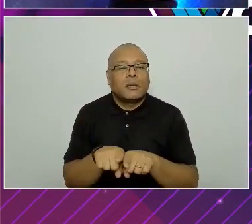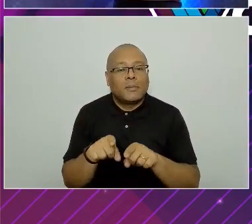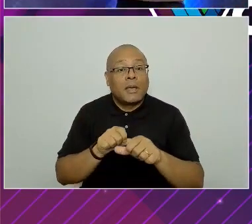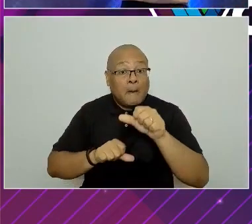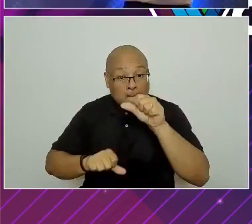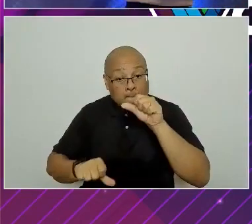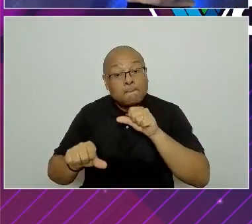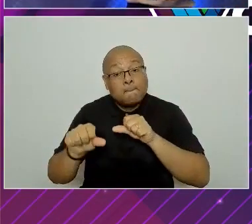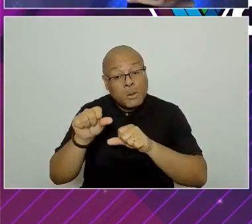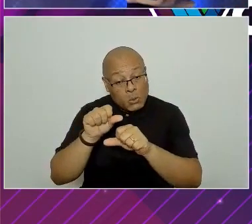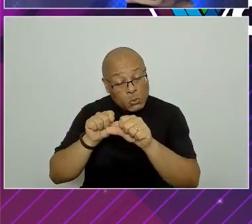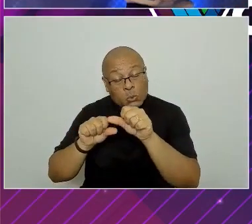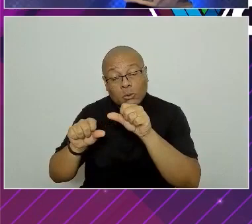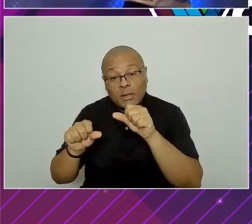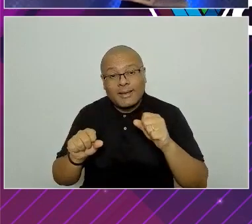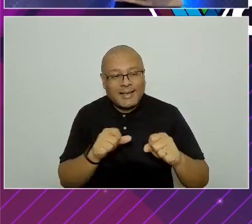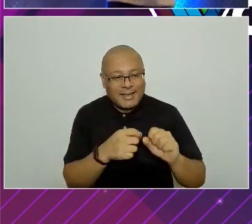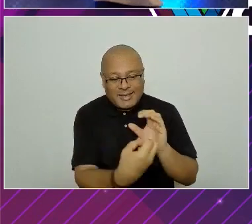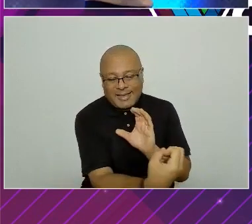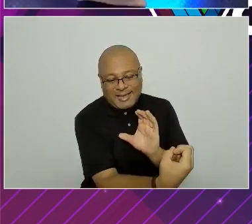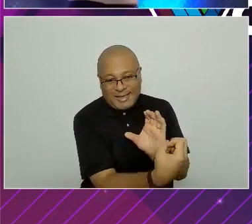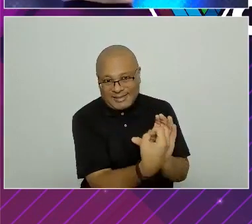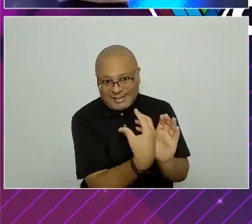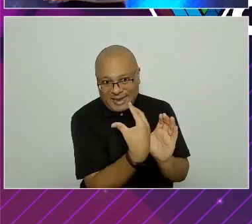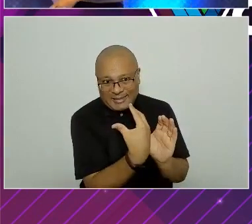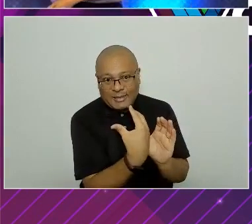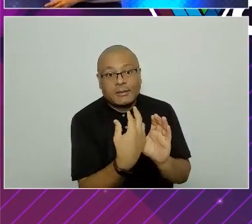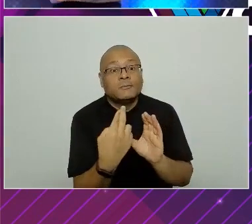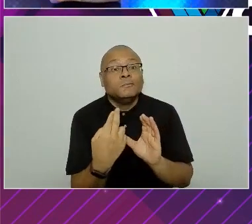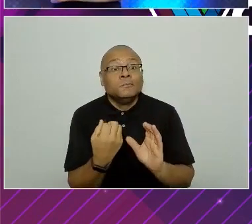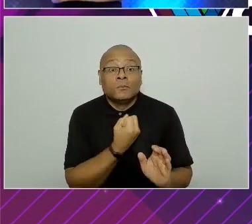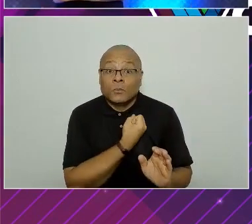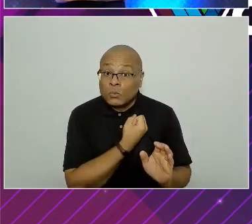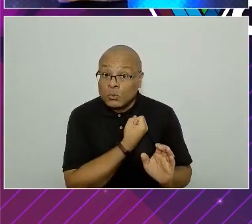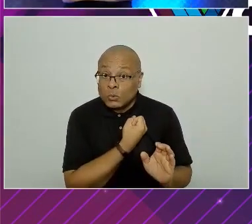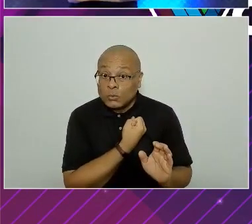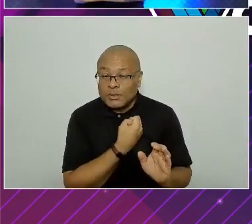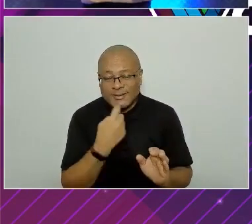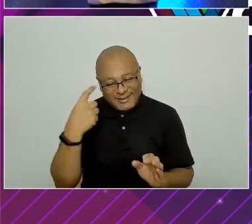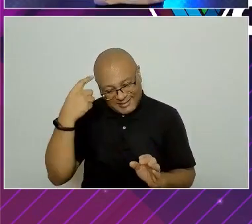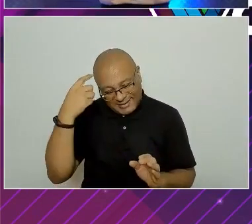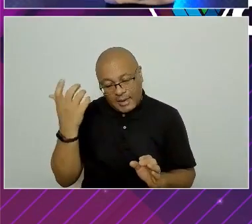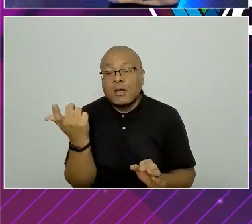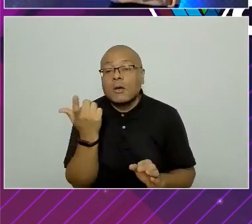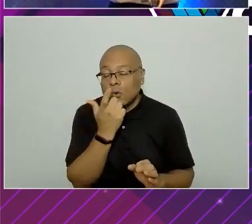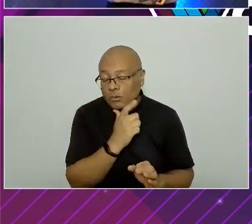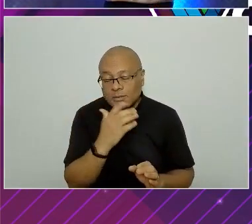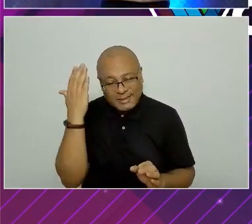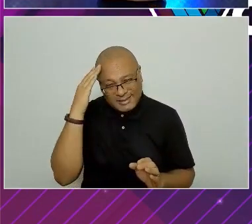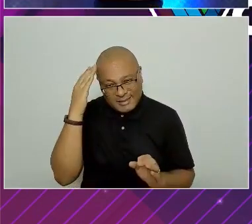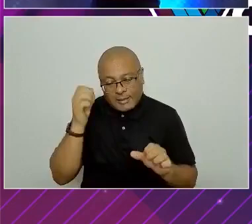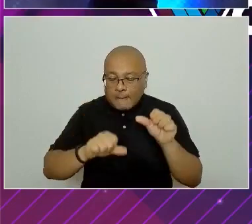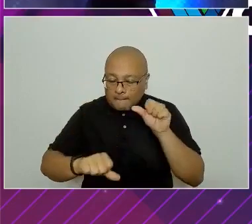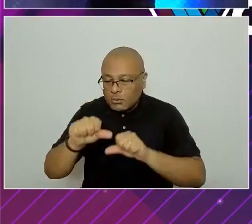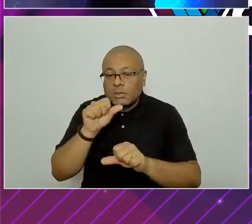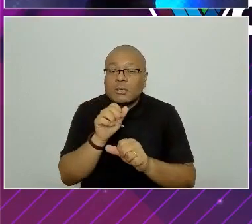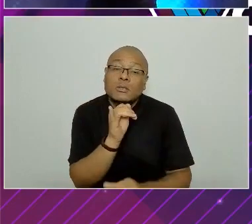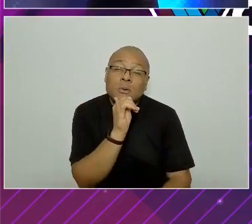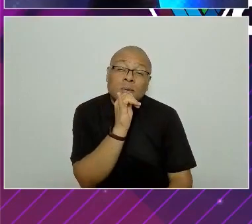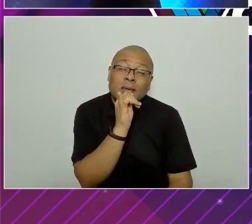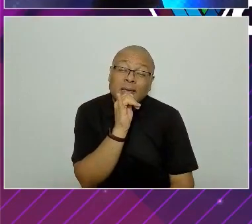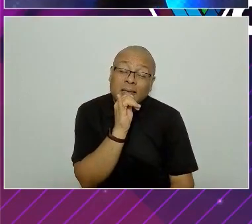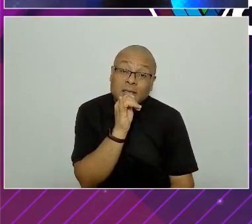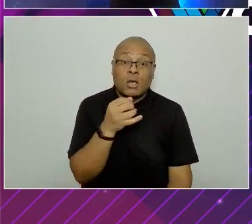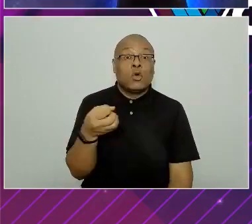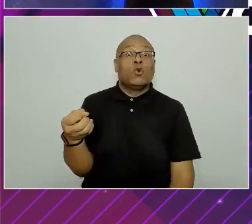transforma a entrada em uma representação numérica para que a IA ela consiga entender. Então, é um exemplo que eu trouxe muito atual